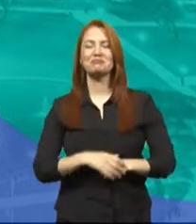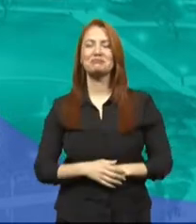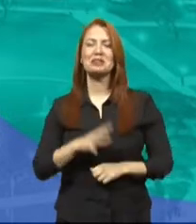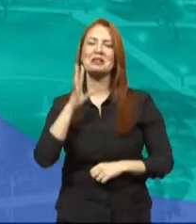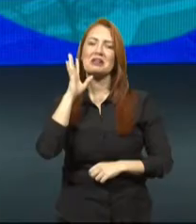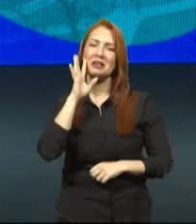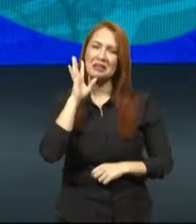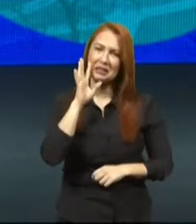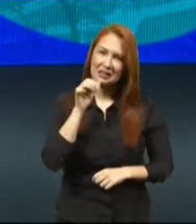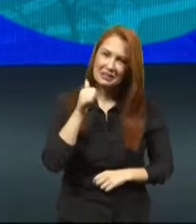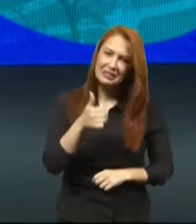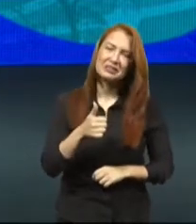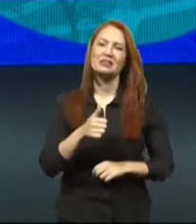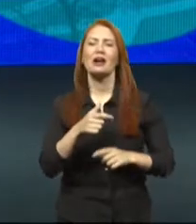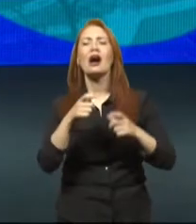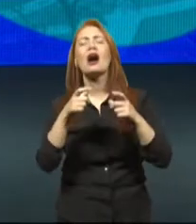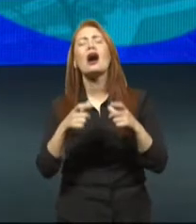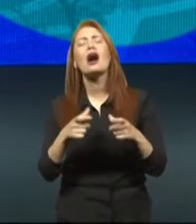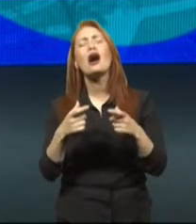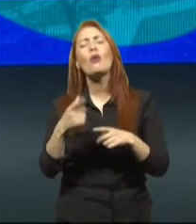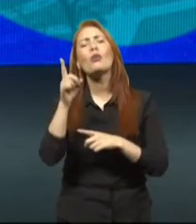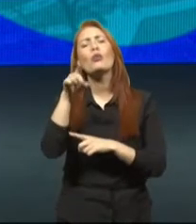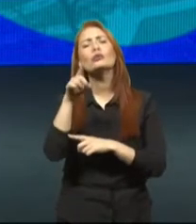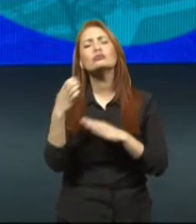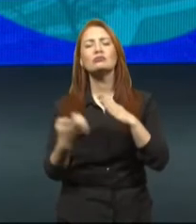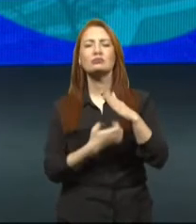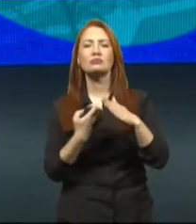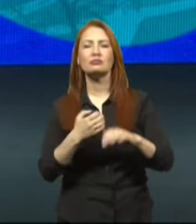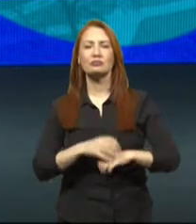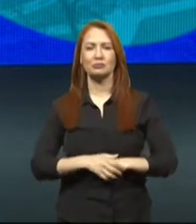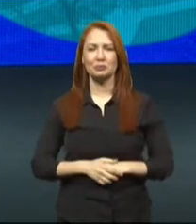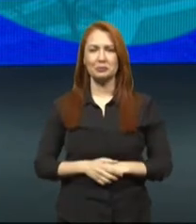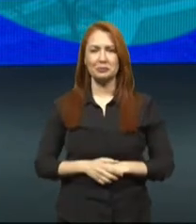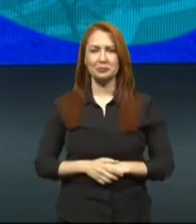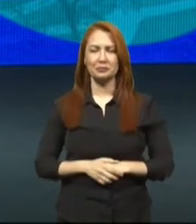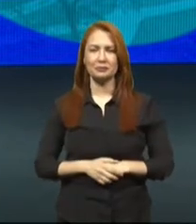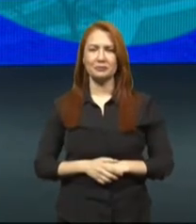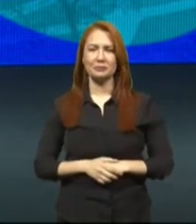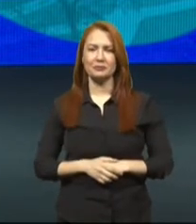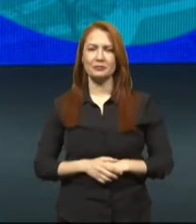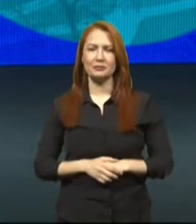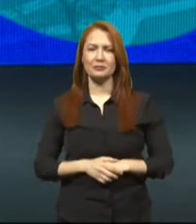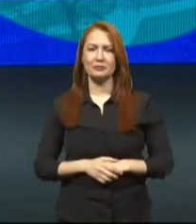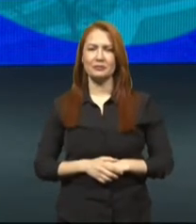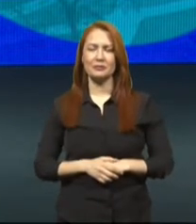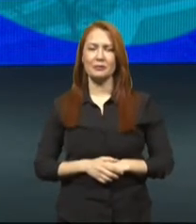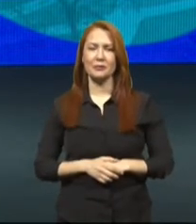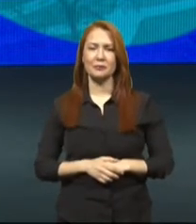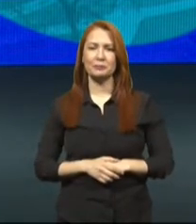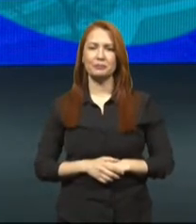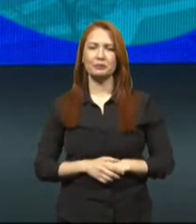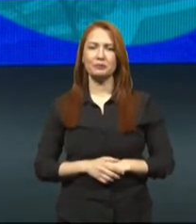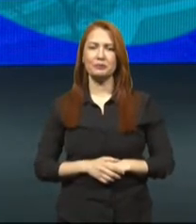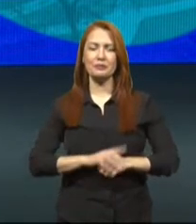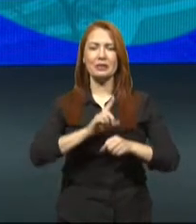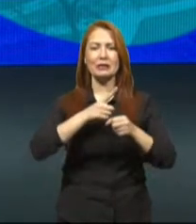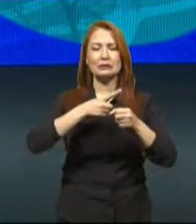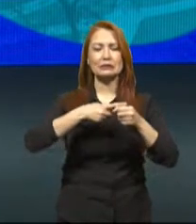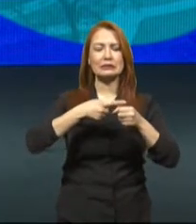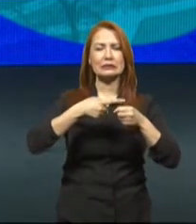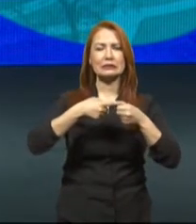legal, Osmar. Me conta onde é que fica a cooperativa, para quem não conhece. cooperativa ela está localizada no município